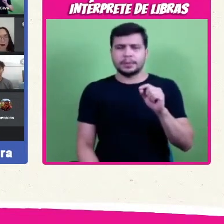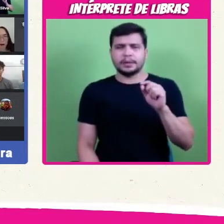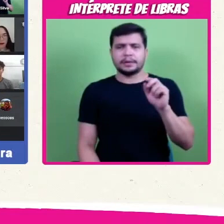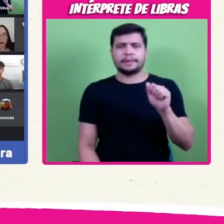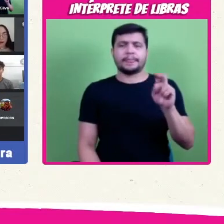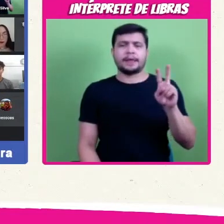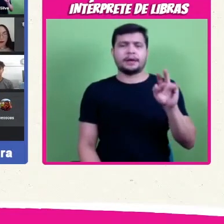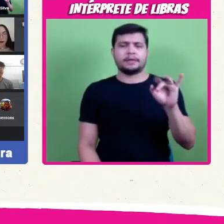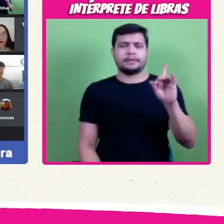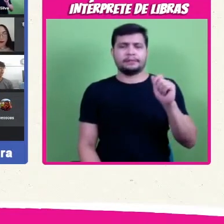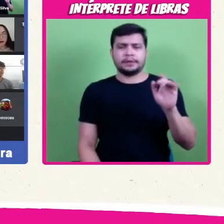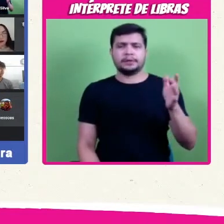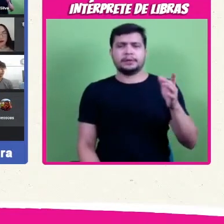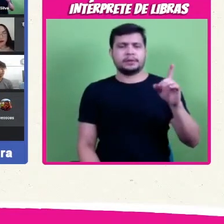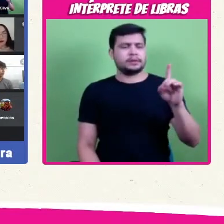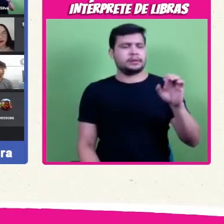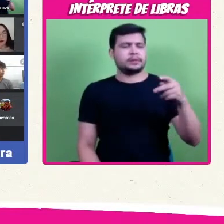um pouco